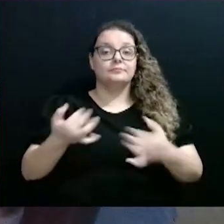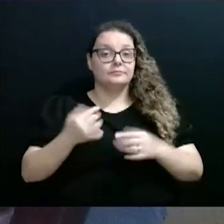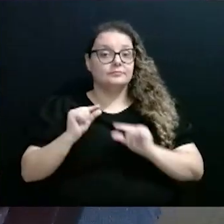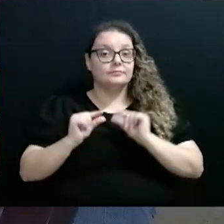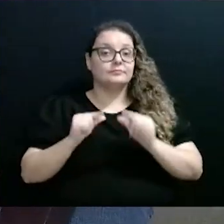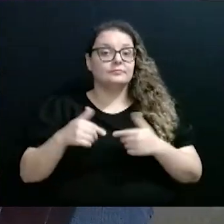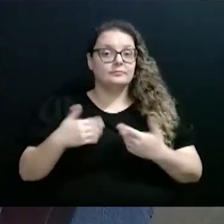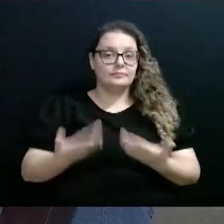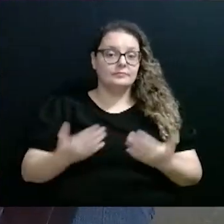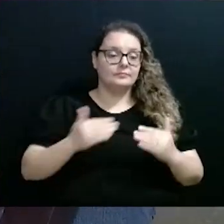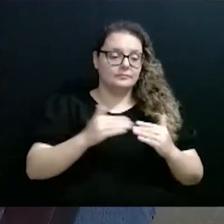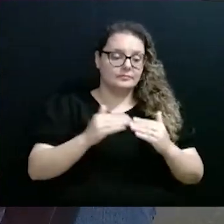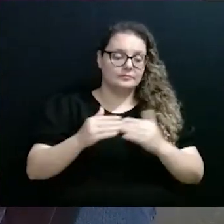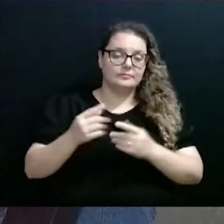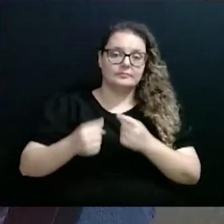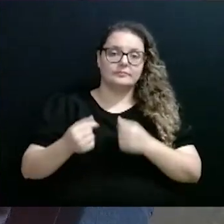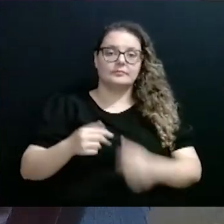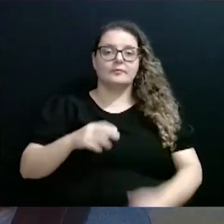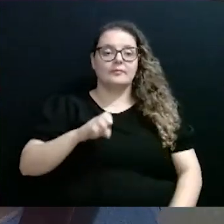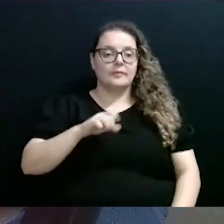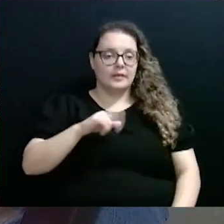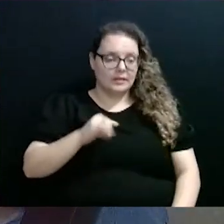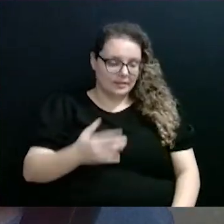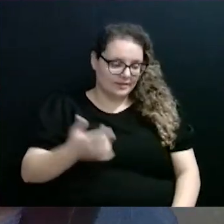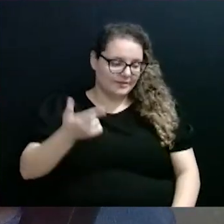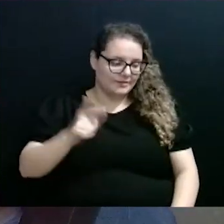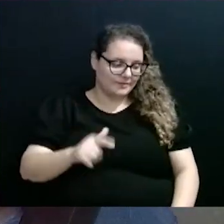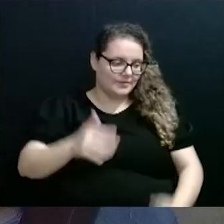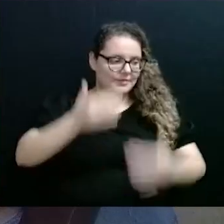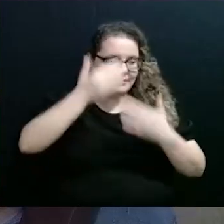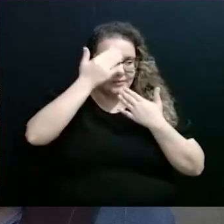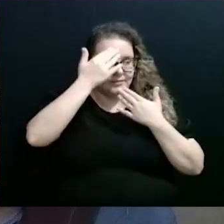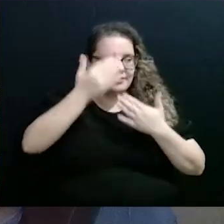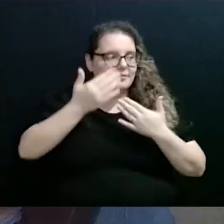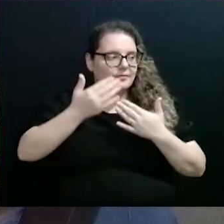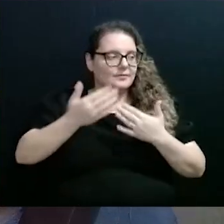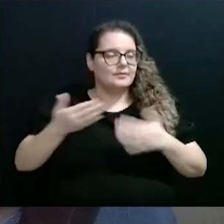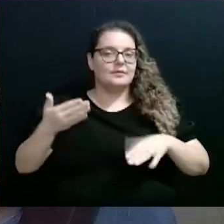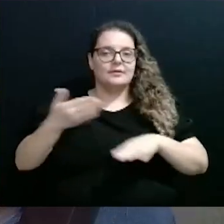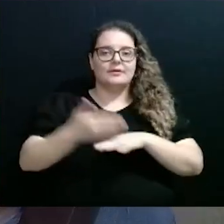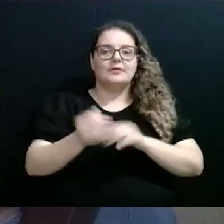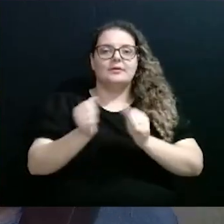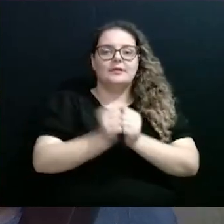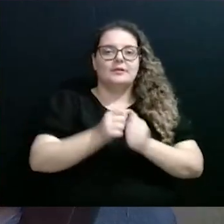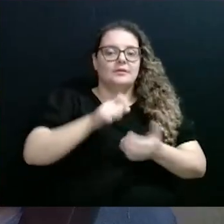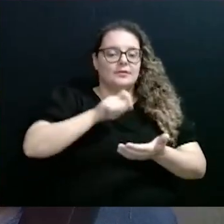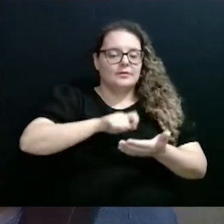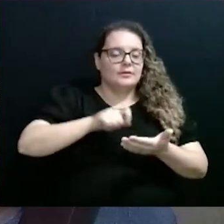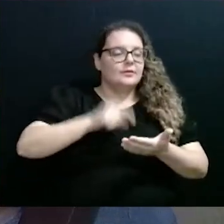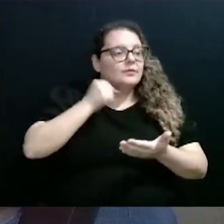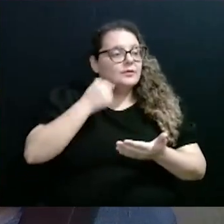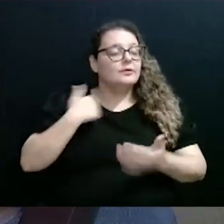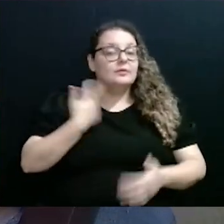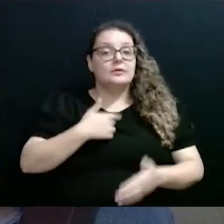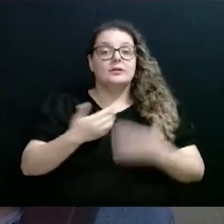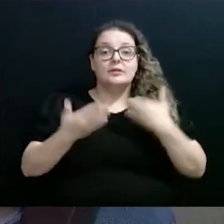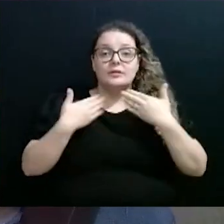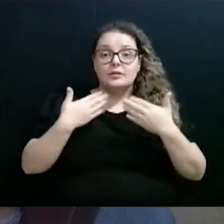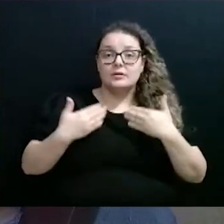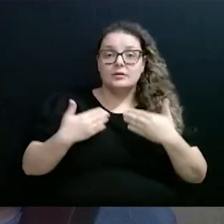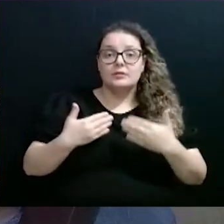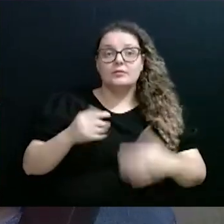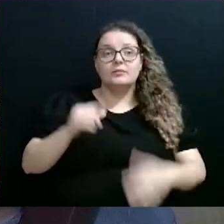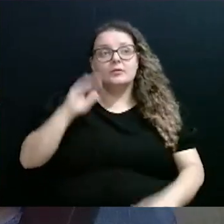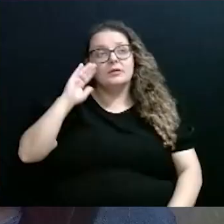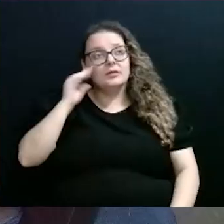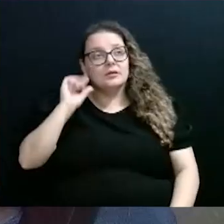esse abono salarial. Eli, mais uma vez, muito obrigado pela sua participação aqui no Na Ponta do Lápis. Para a gente começar a entender um pouco mais, para o